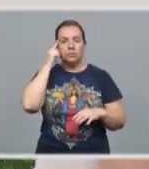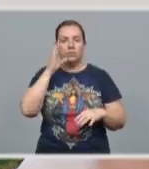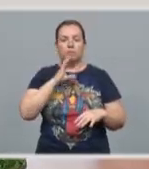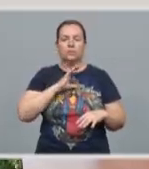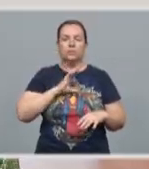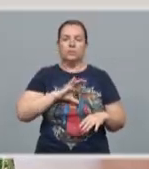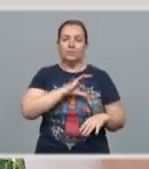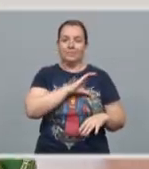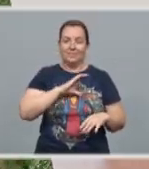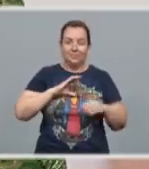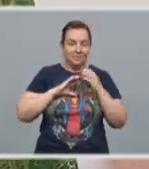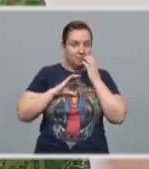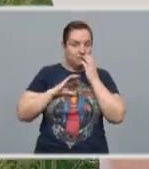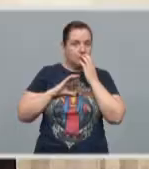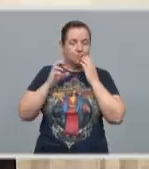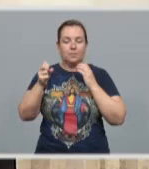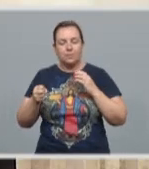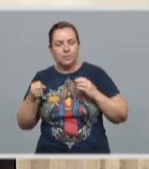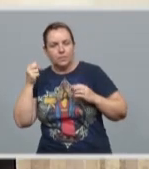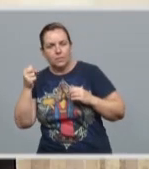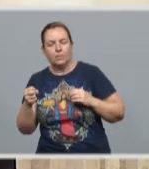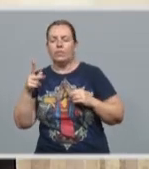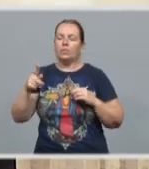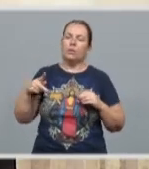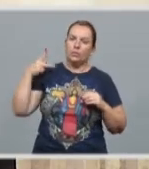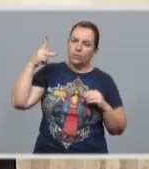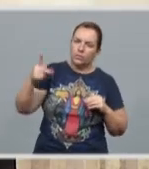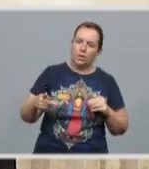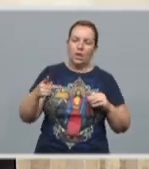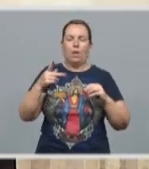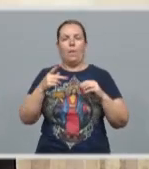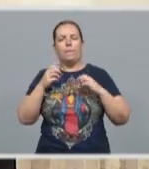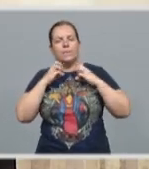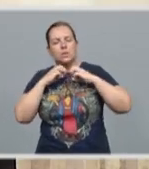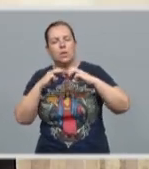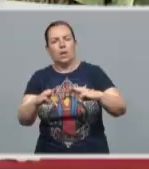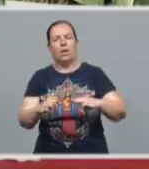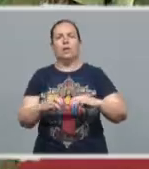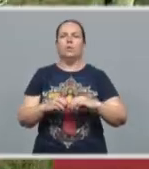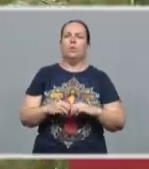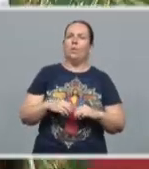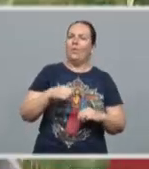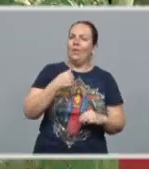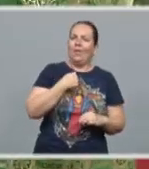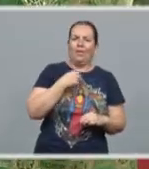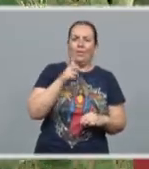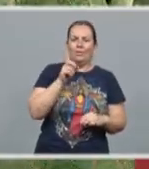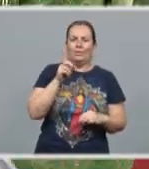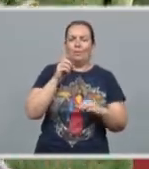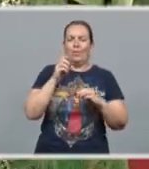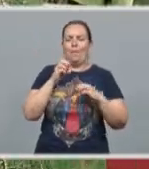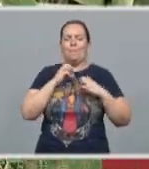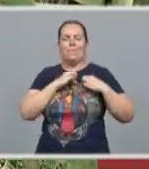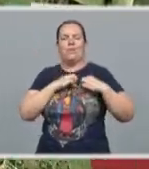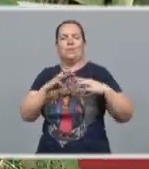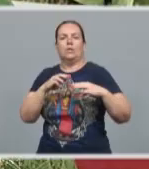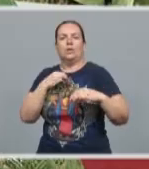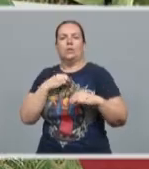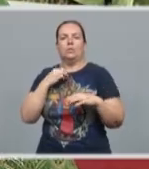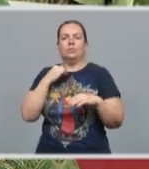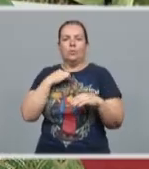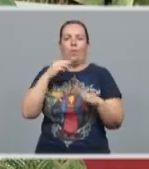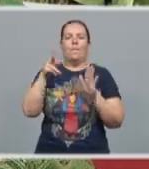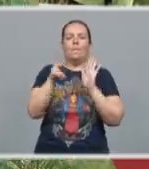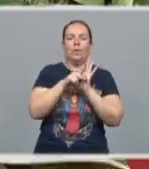catequista, como agente pastoral, como missionário, mas nessa dimensão, eu não sou o mensageiro, sou uma